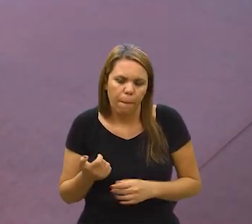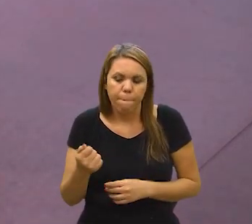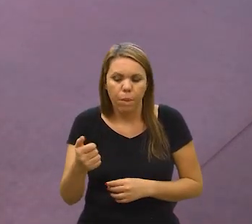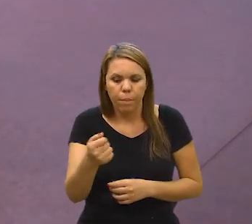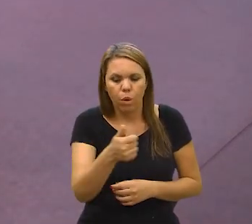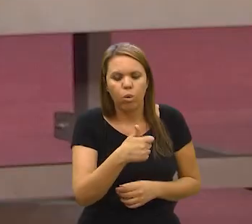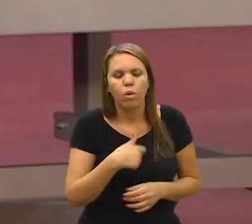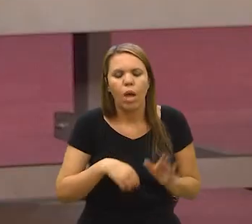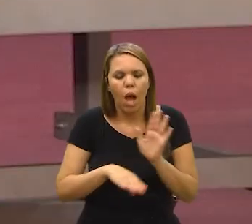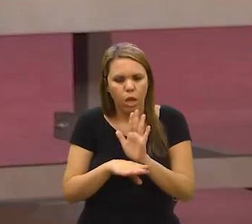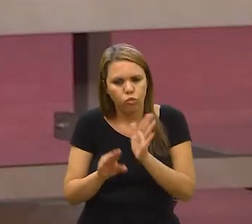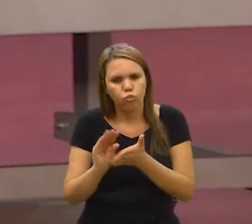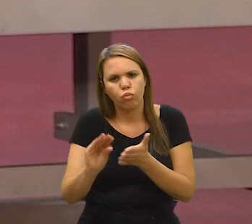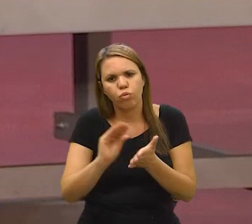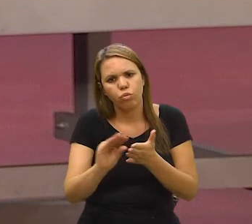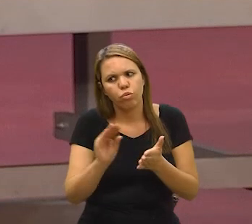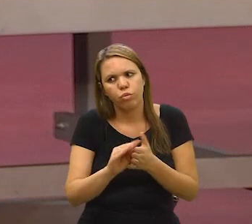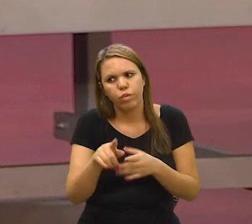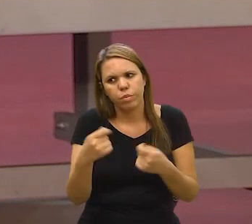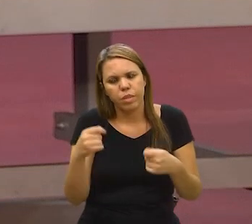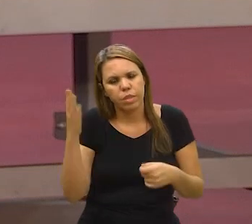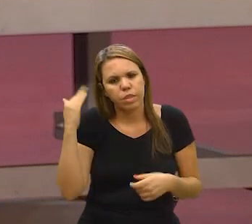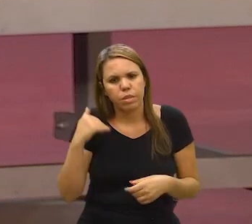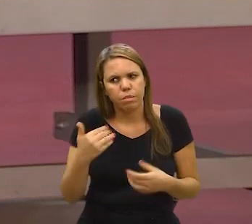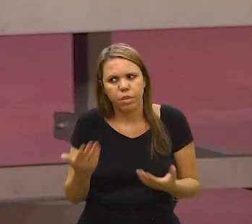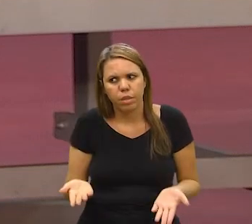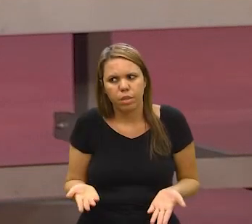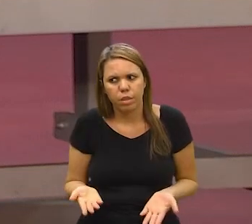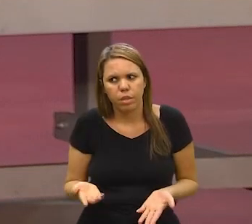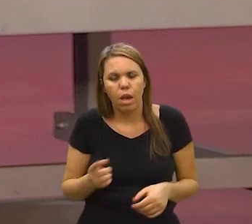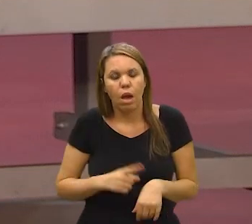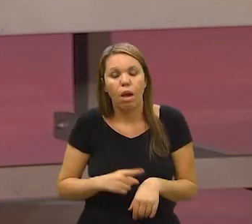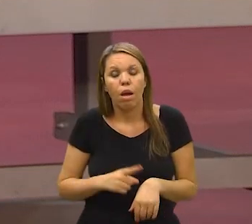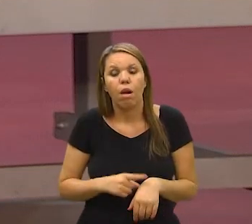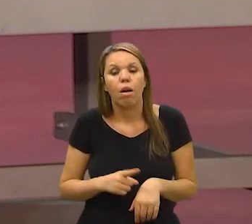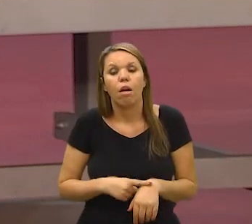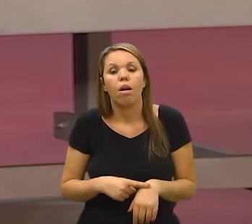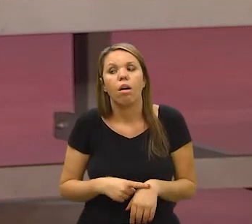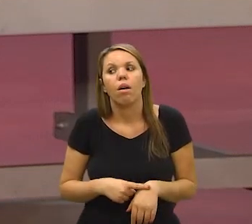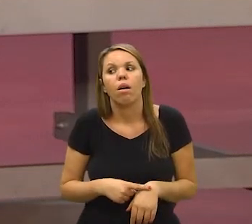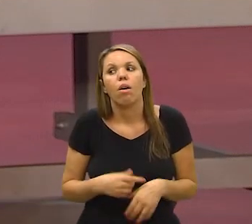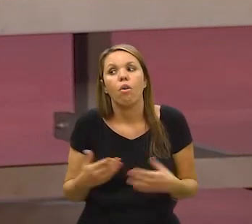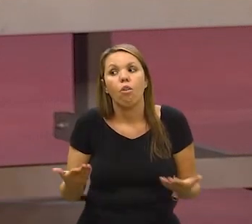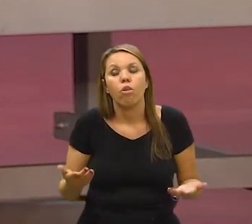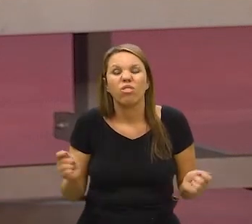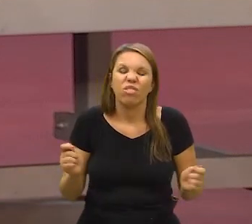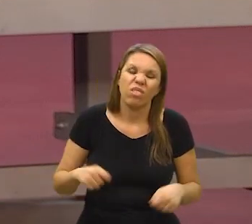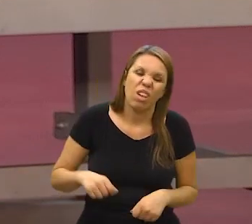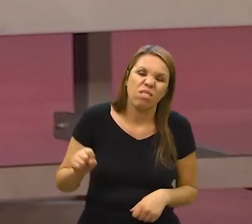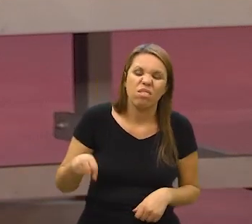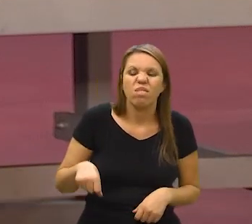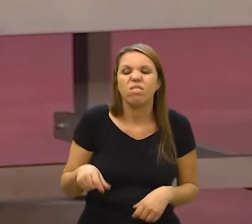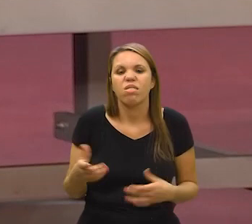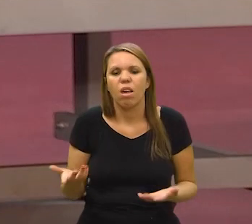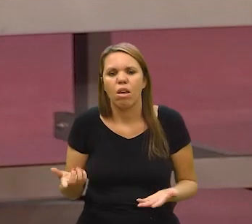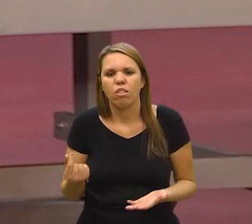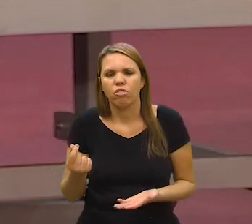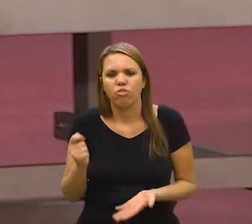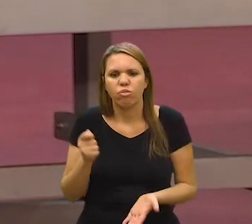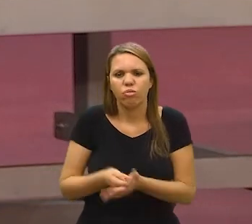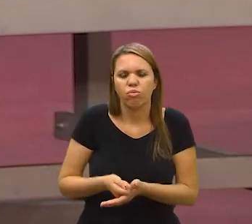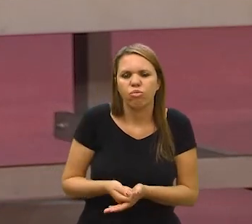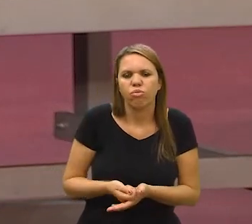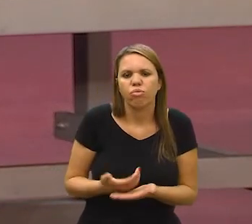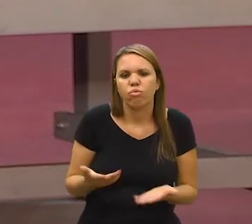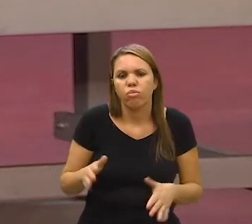de tudo um pouco, e você tem que saber a hora de, será que hoje compensa eu tirar um pouco do meu